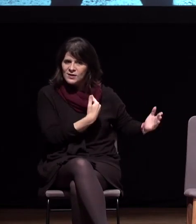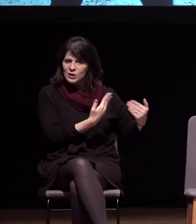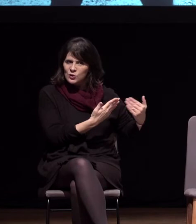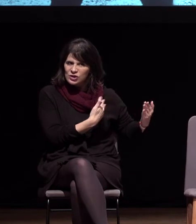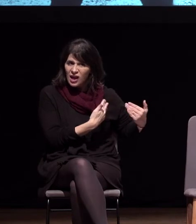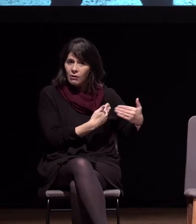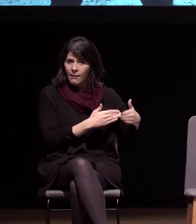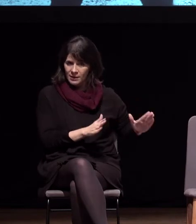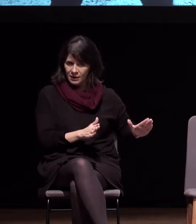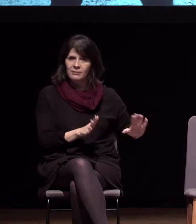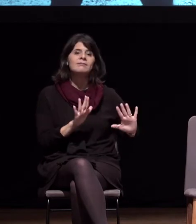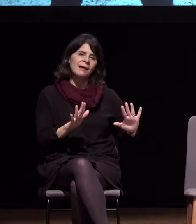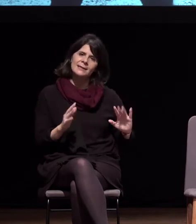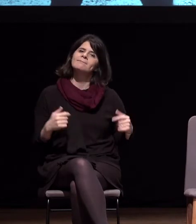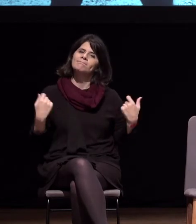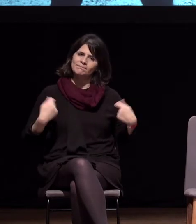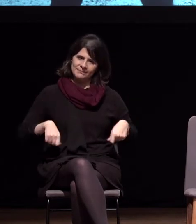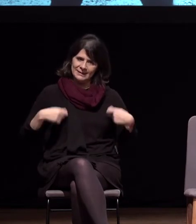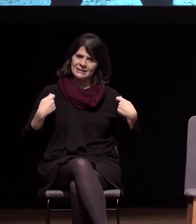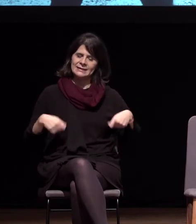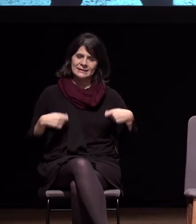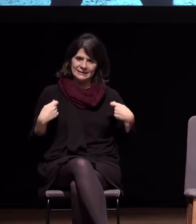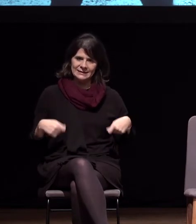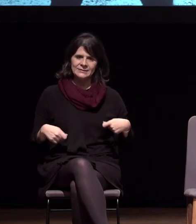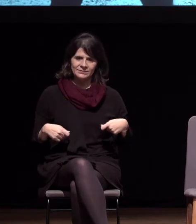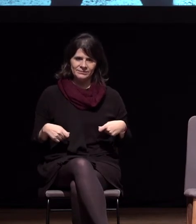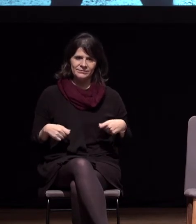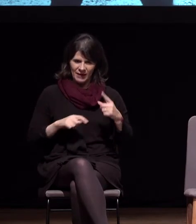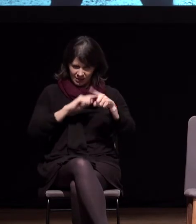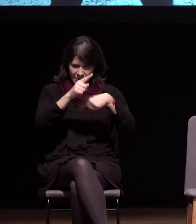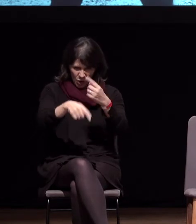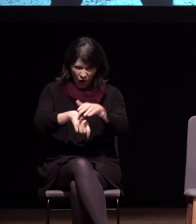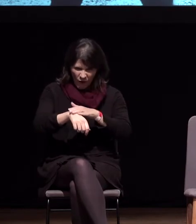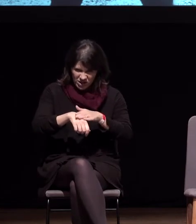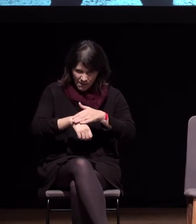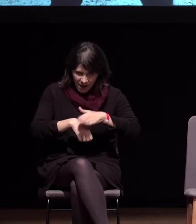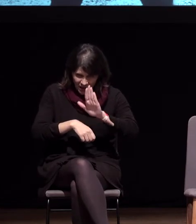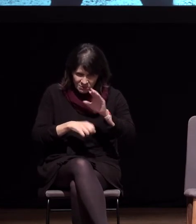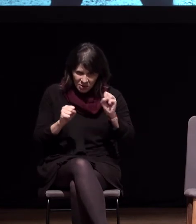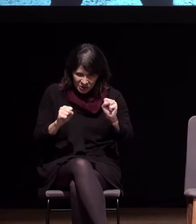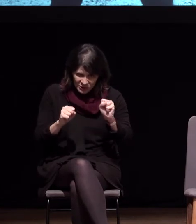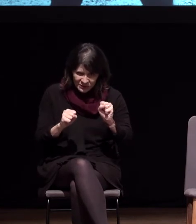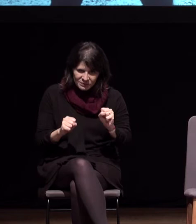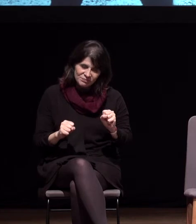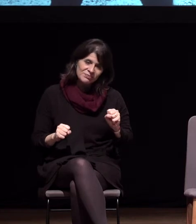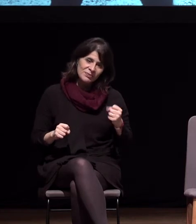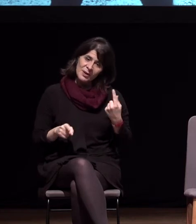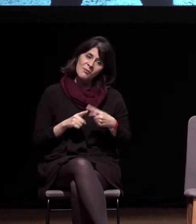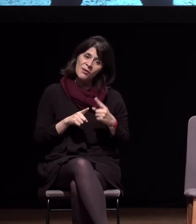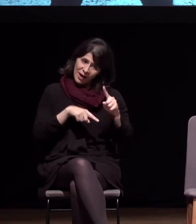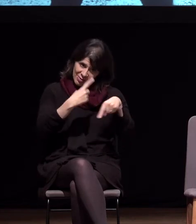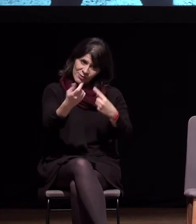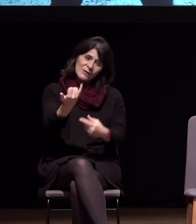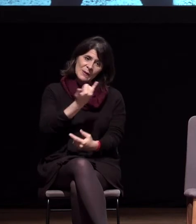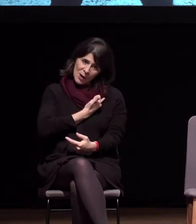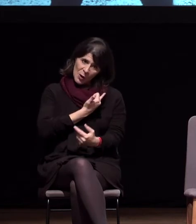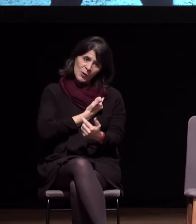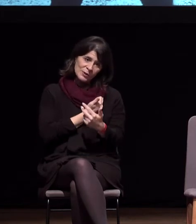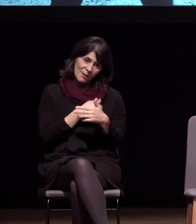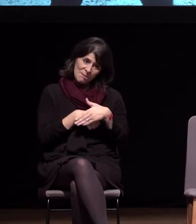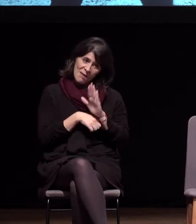acho necessário. Mas a gente pode conversar depois, mais um pouquinho? Porque é isso. Daí você me conta um pouco mais e